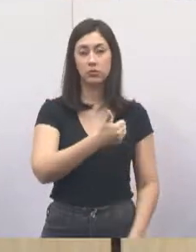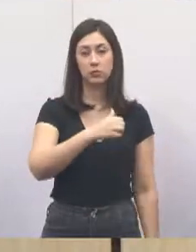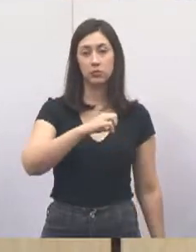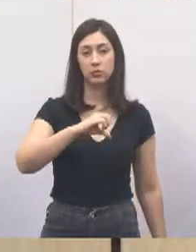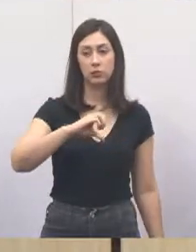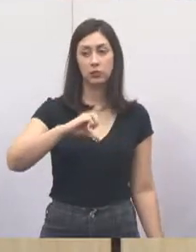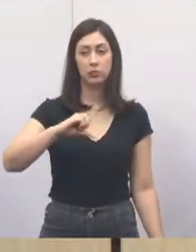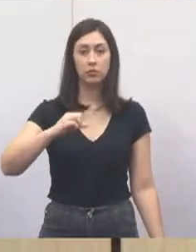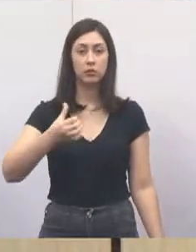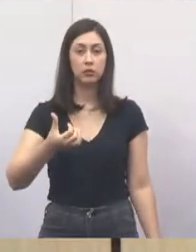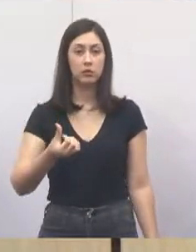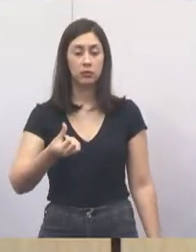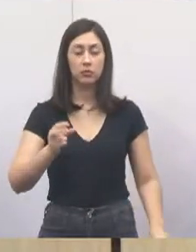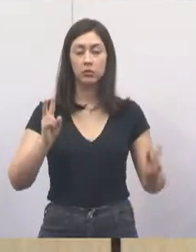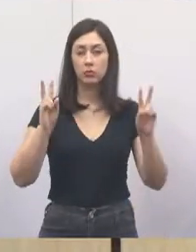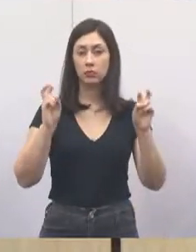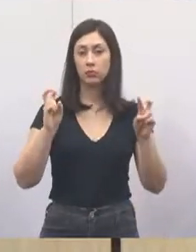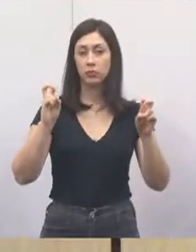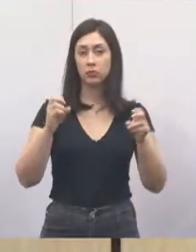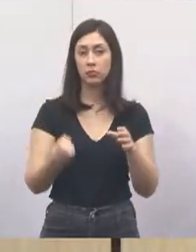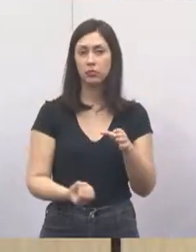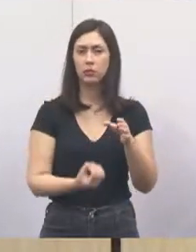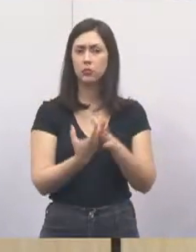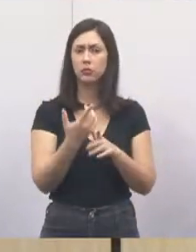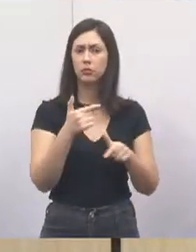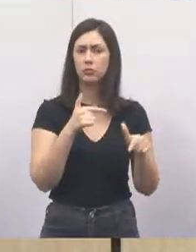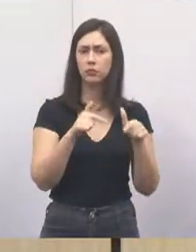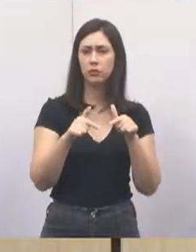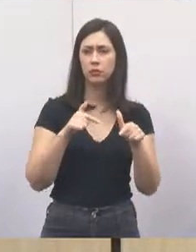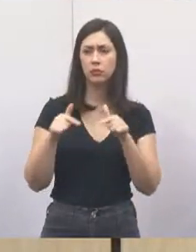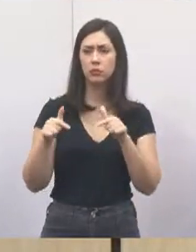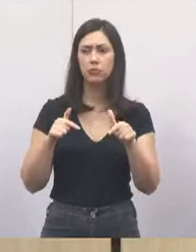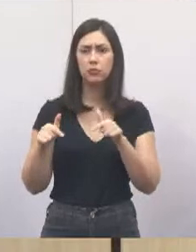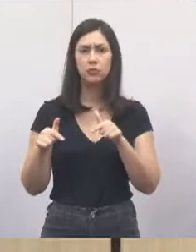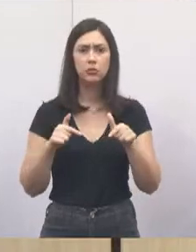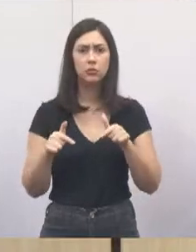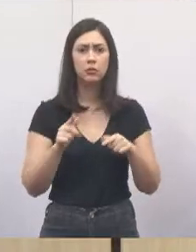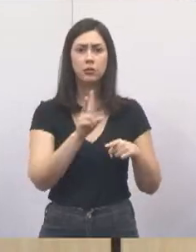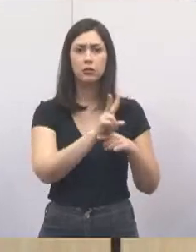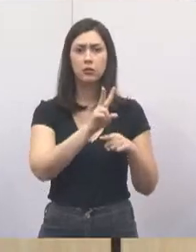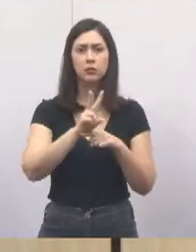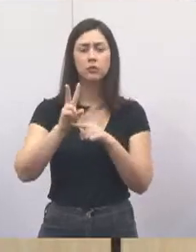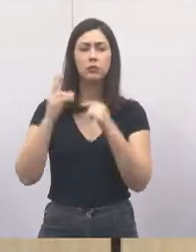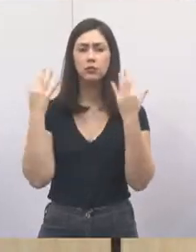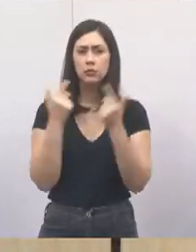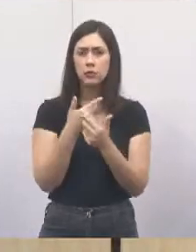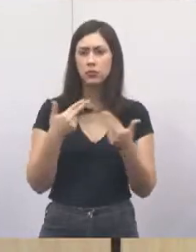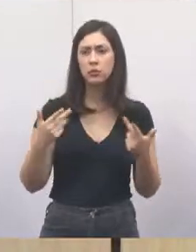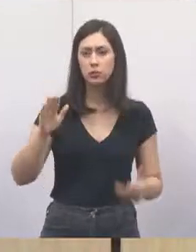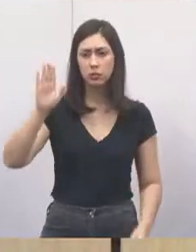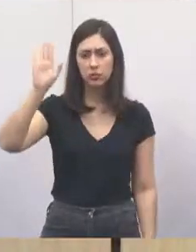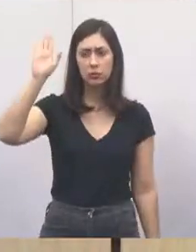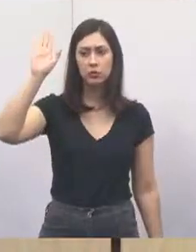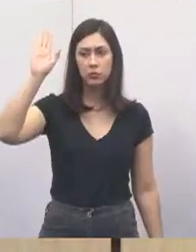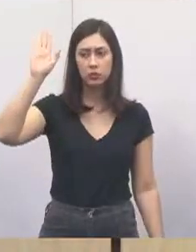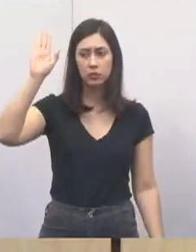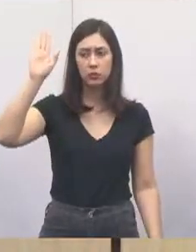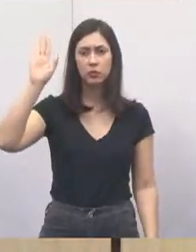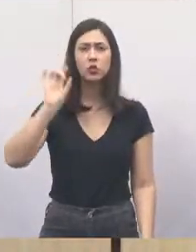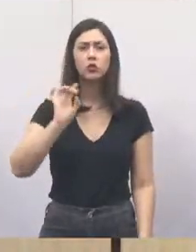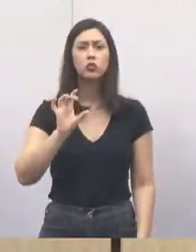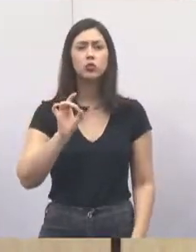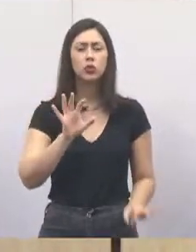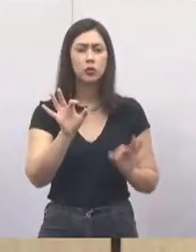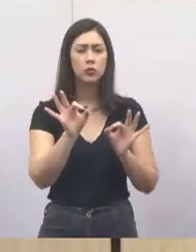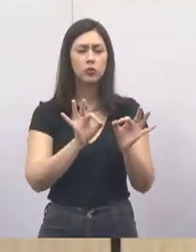que dispõe sobre a criação do serviço de inspeção para os produtos de origem animal e da outros providências por questão